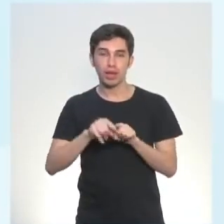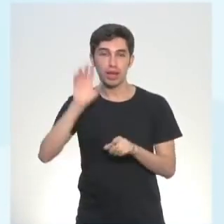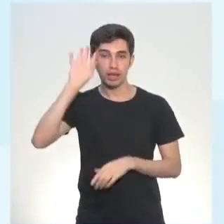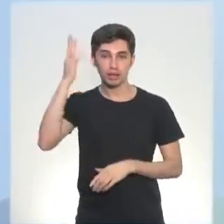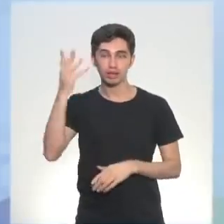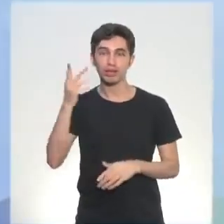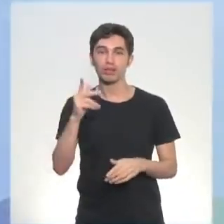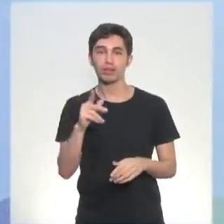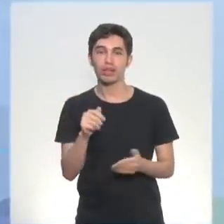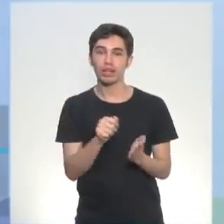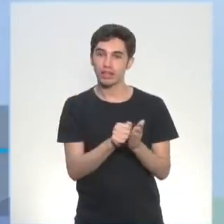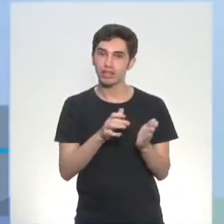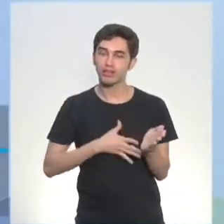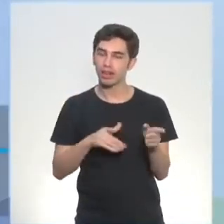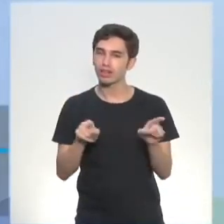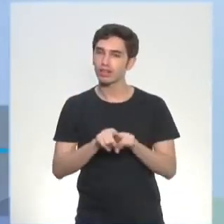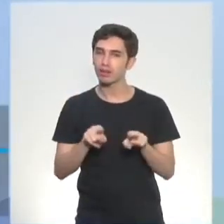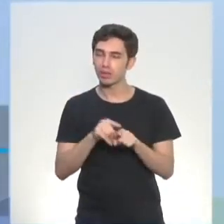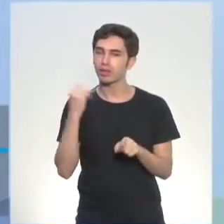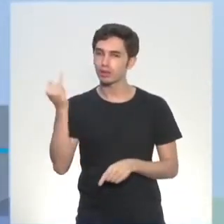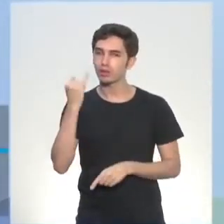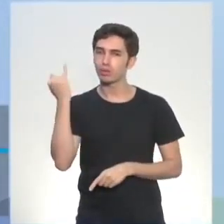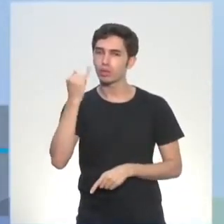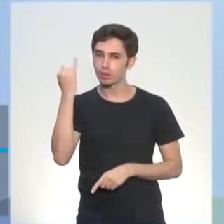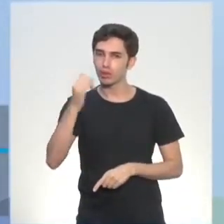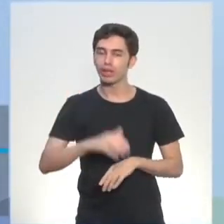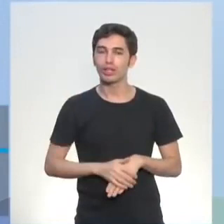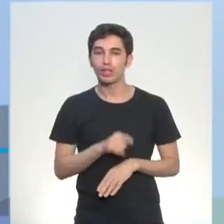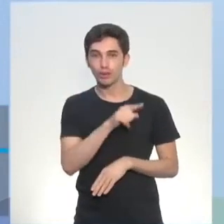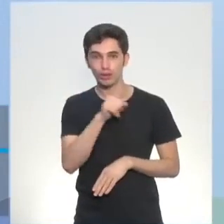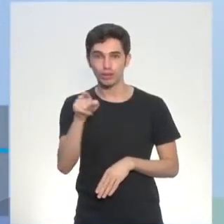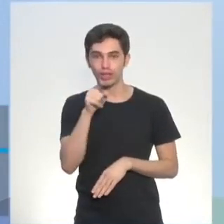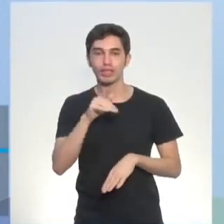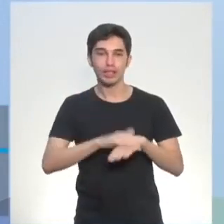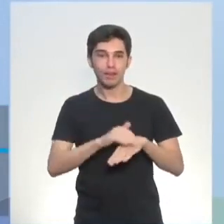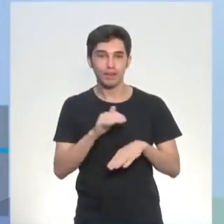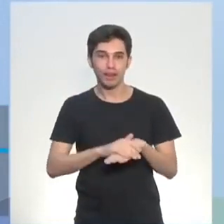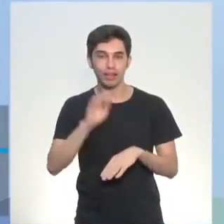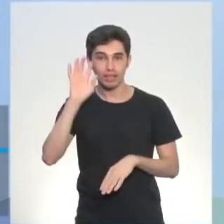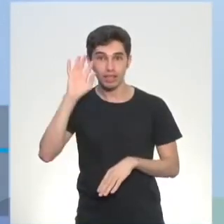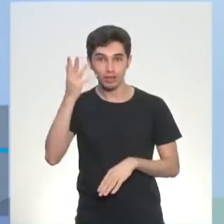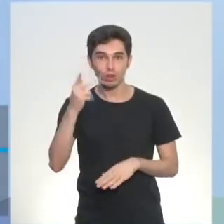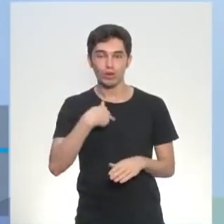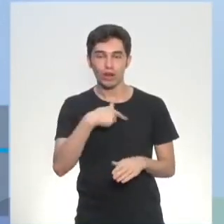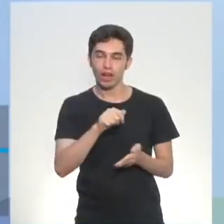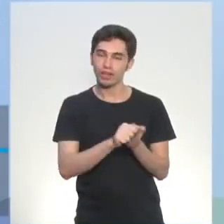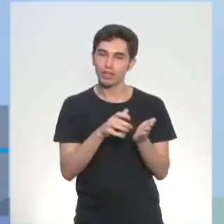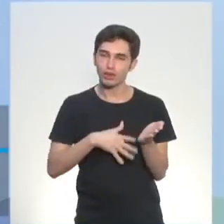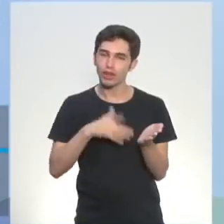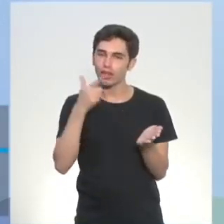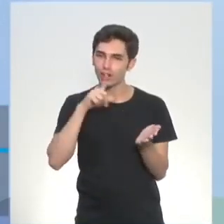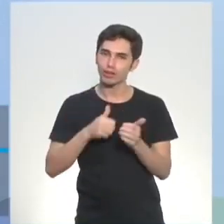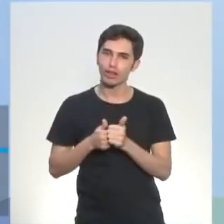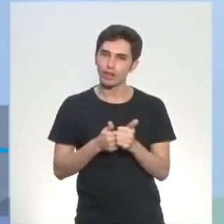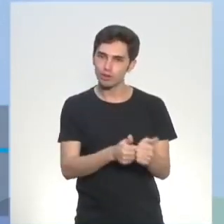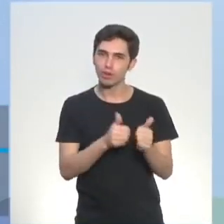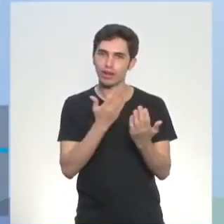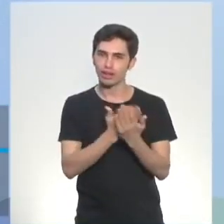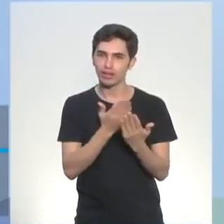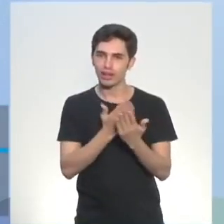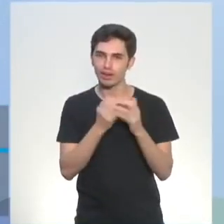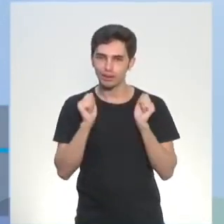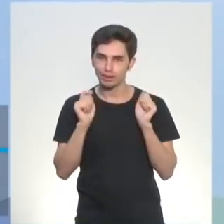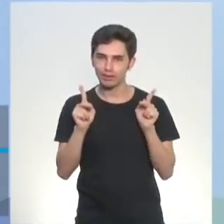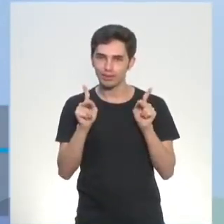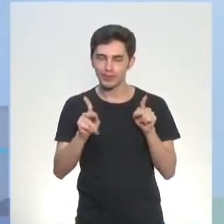resolução das atividades também super importante, tá, gente? Que vocês resolvam aí as atividades para vocês conseguirem, então, acompanhar direitinho as nossas aulas,